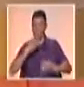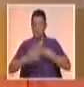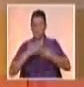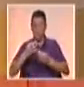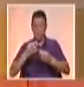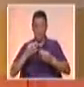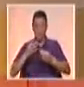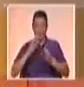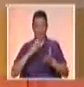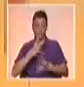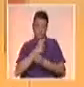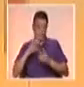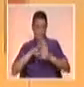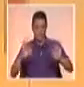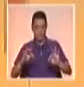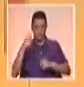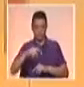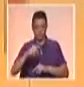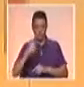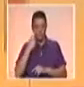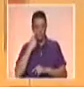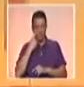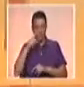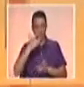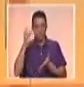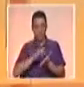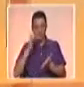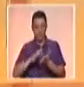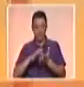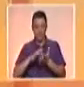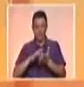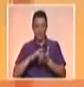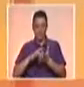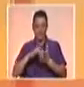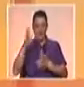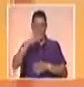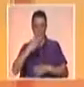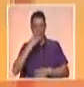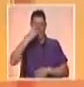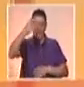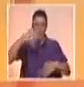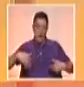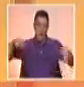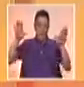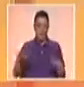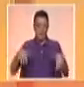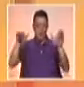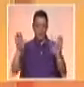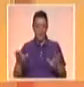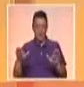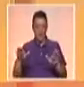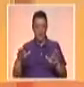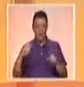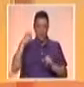acaso que certamente os presentes até conhecem o livro escrito pela Emanuela Labori, O Grito da Gaivota, que é uma